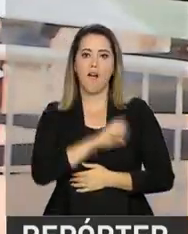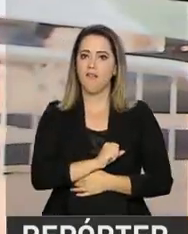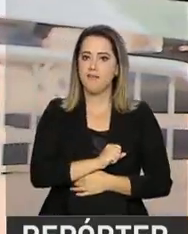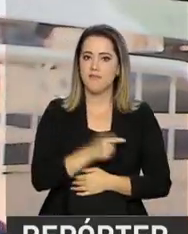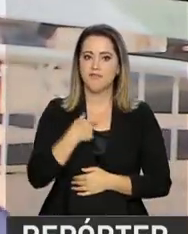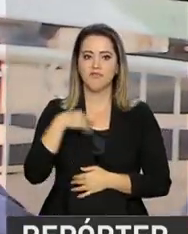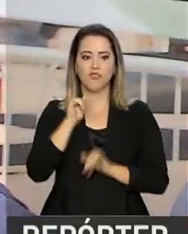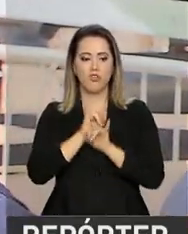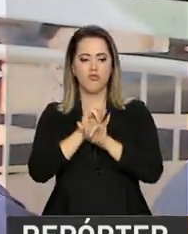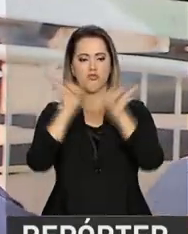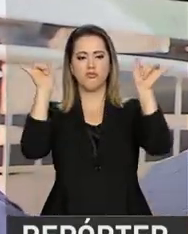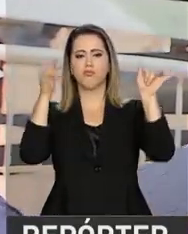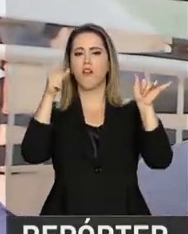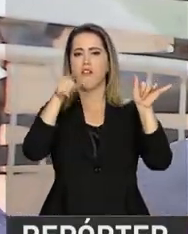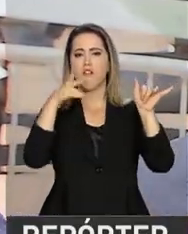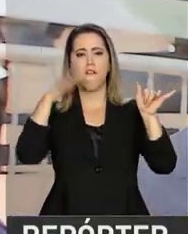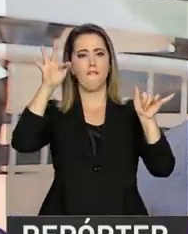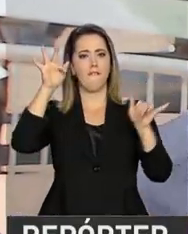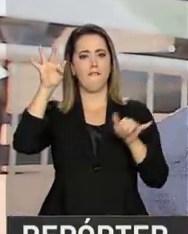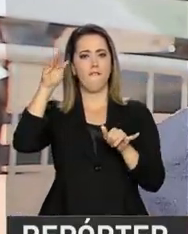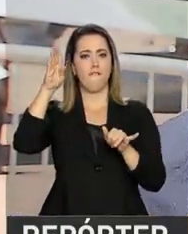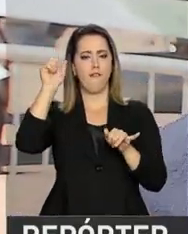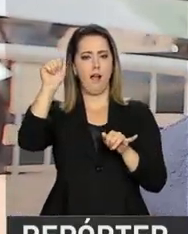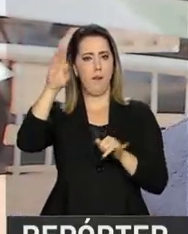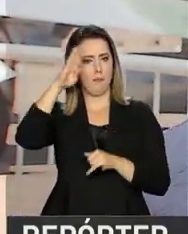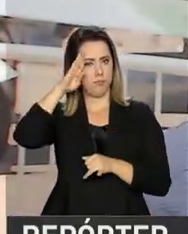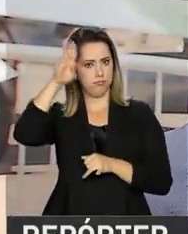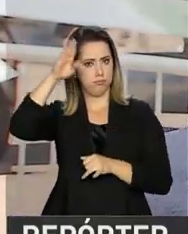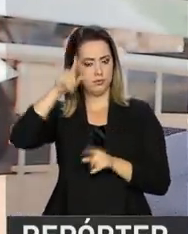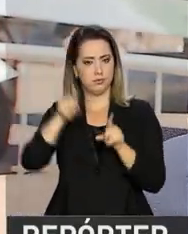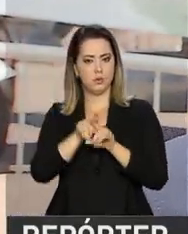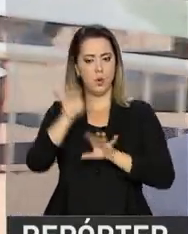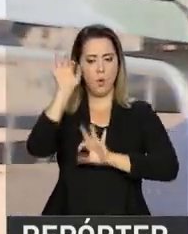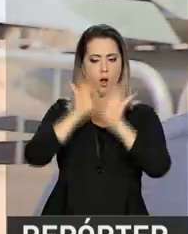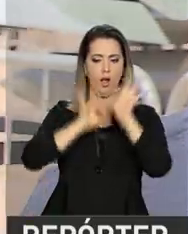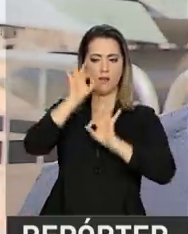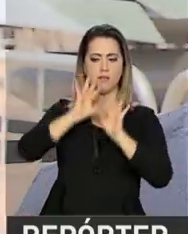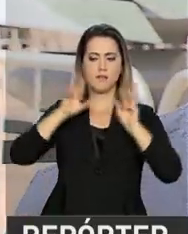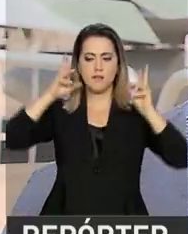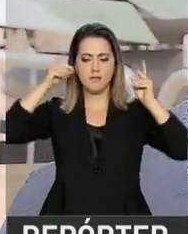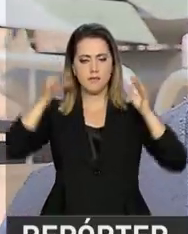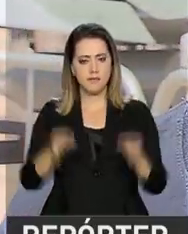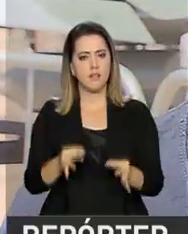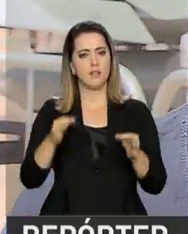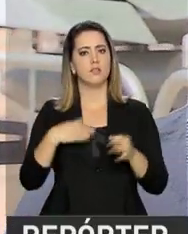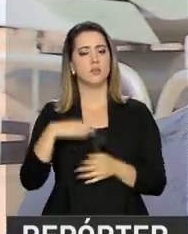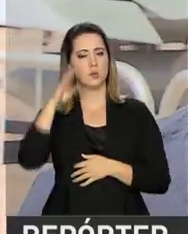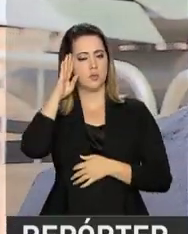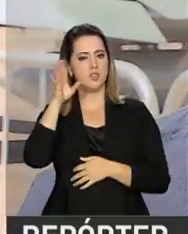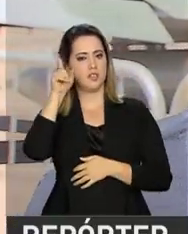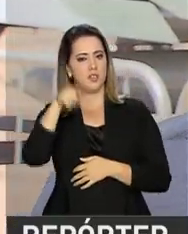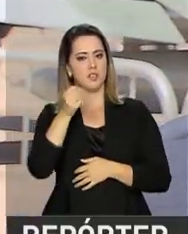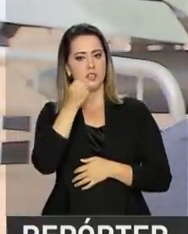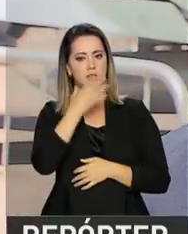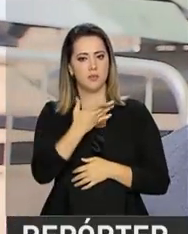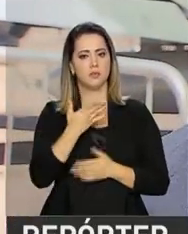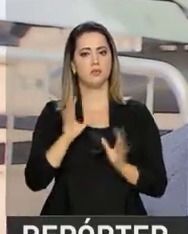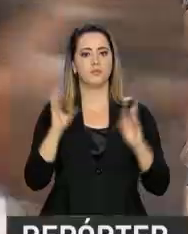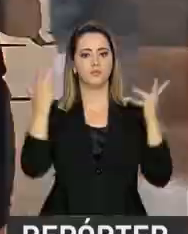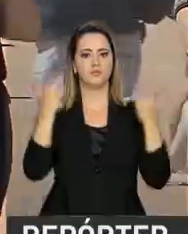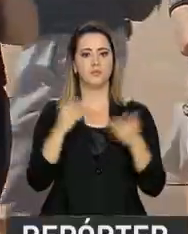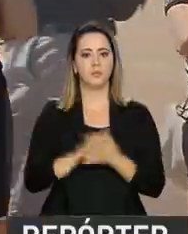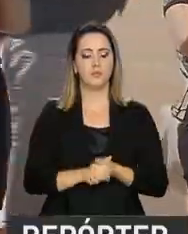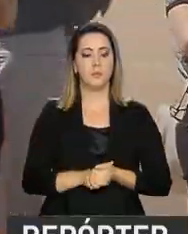Os aviões da Força Aérea Brasileira, o ambiente super organizado, os militares são muito bons em fazer esse tipo de evento,